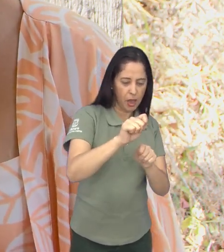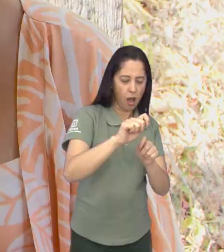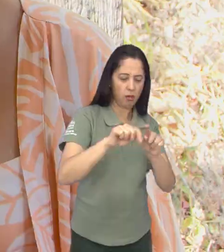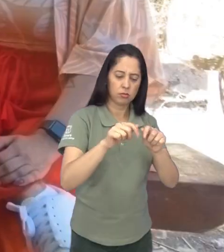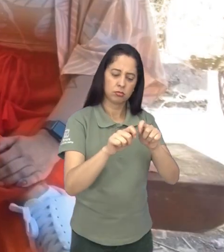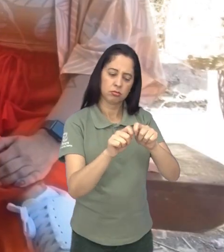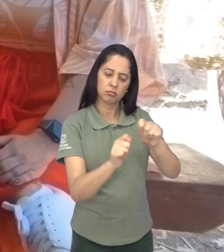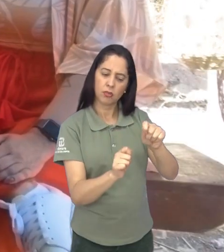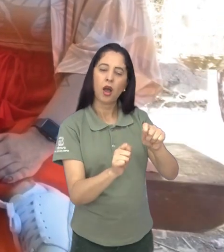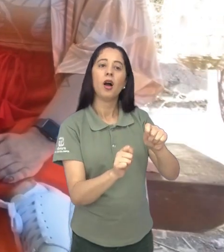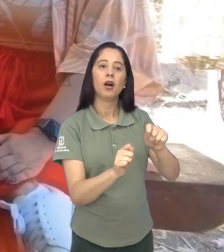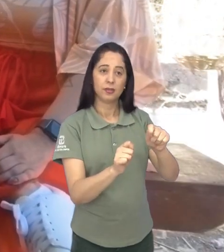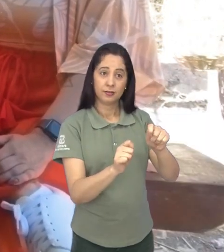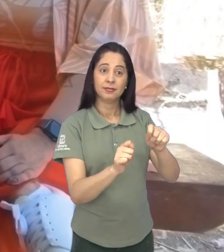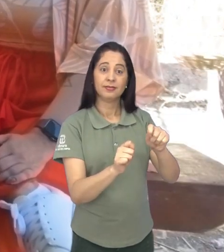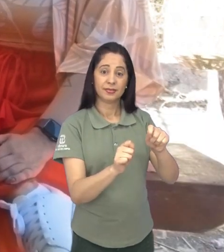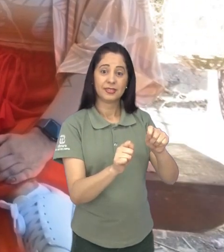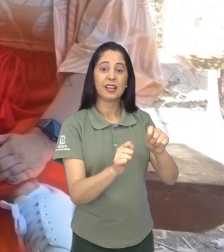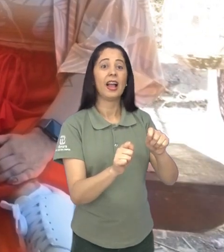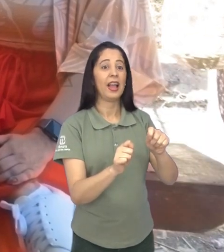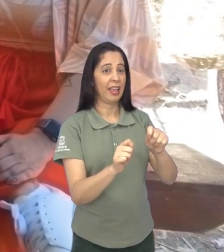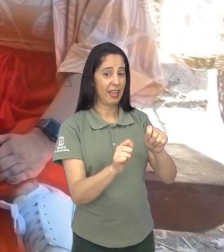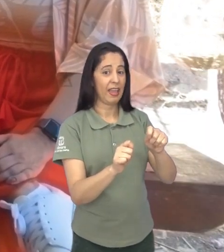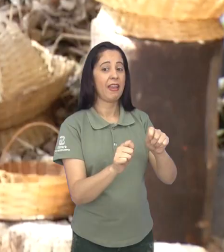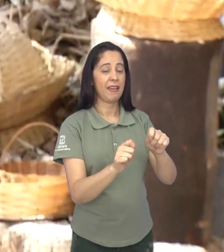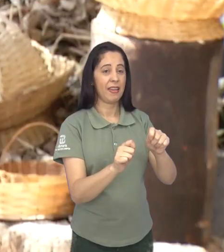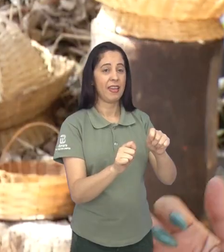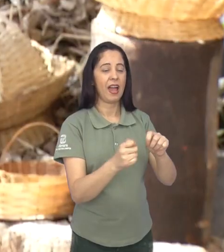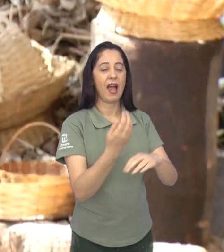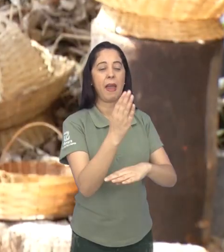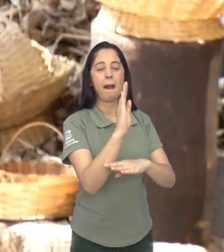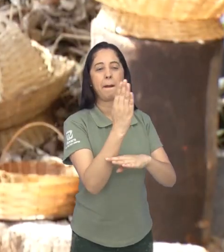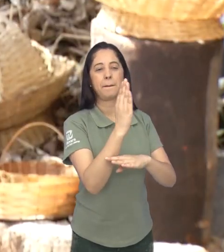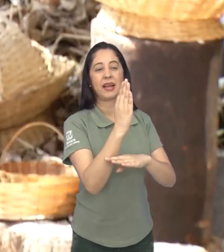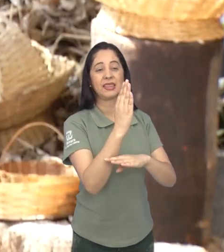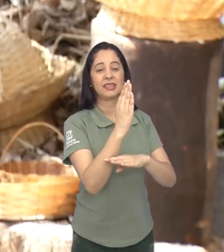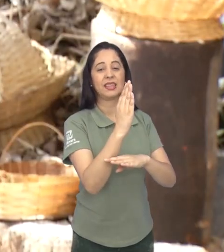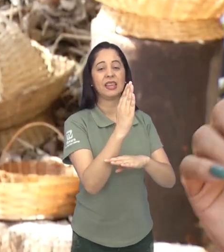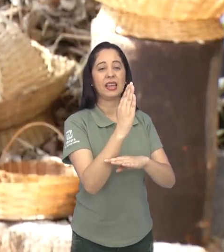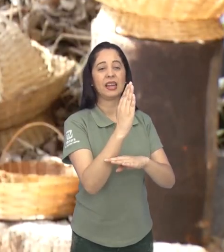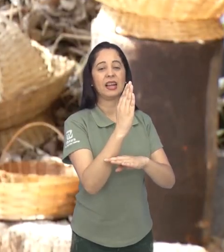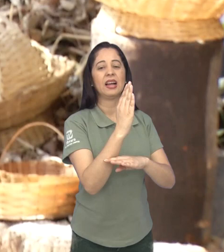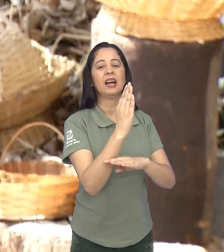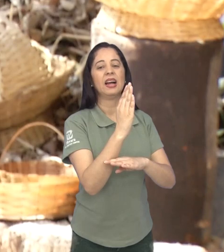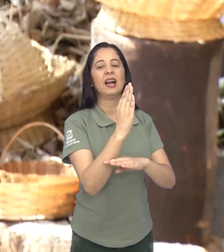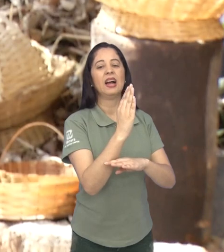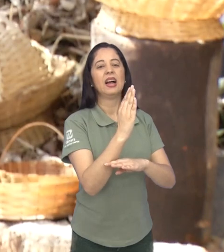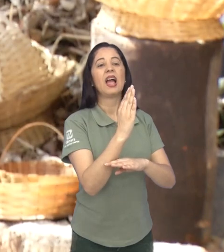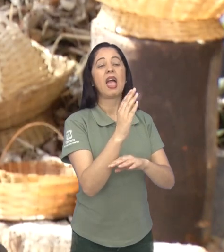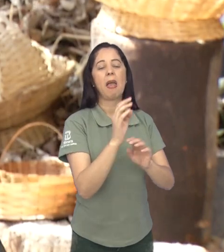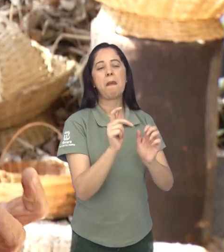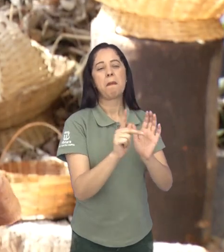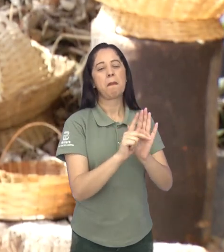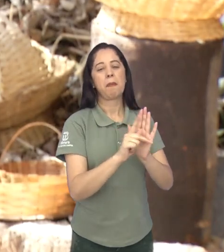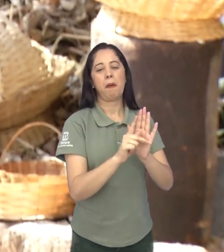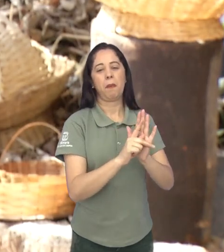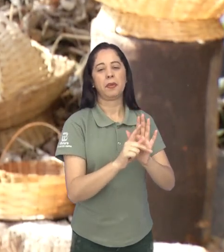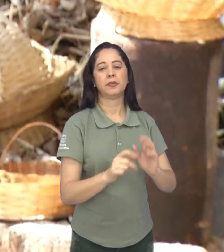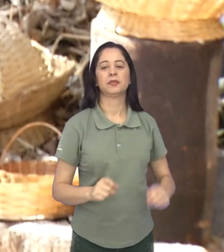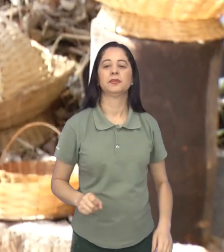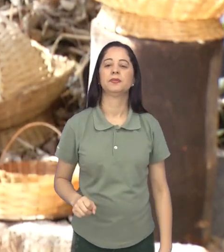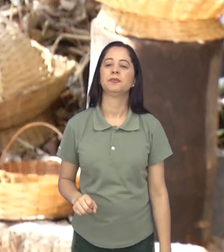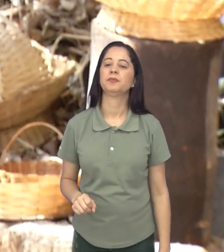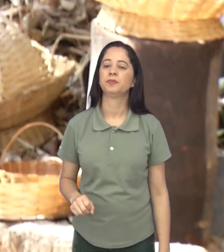a sua direção, a direção que você dá, entendeu? A ele aceita. É muito